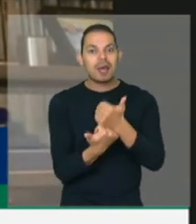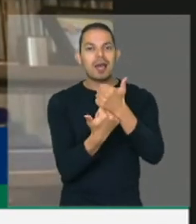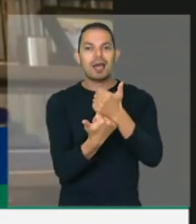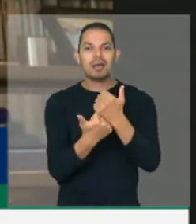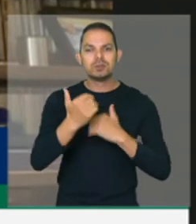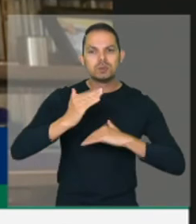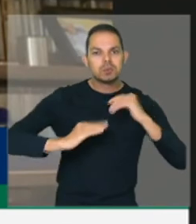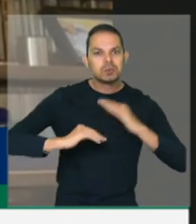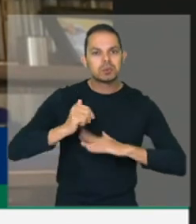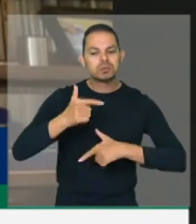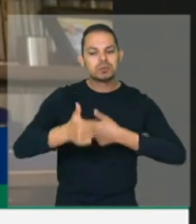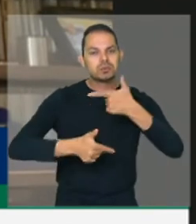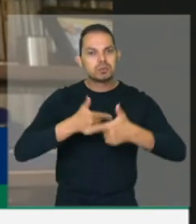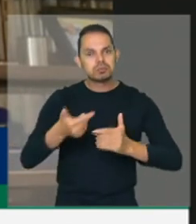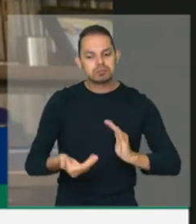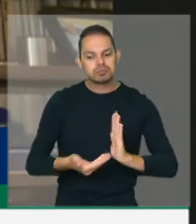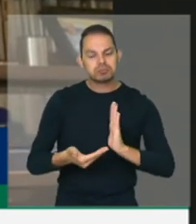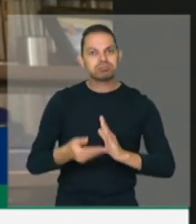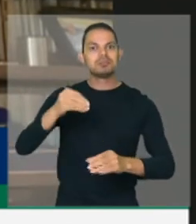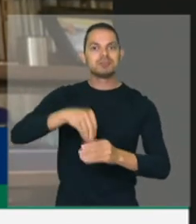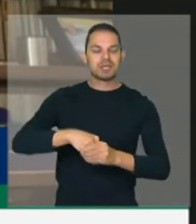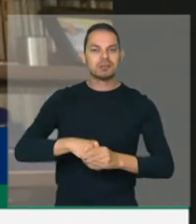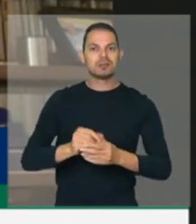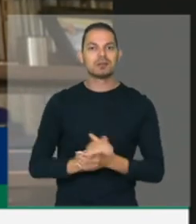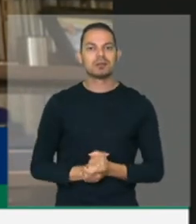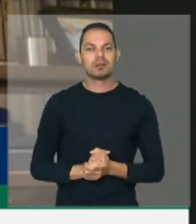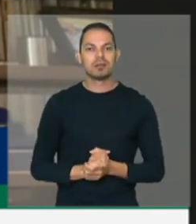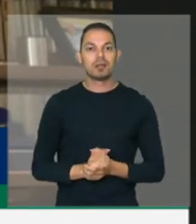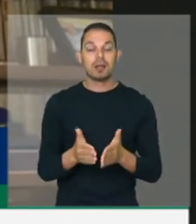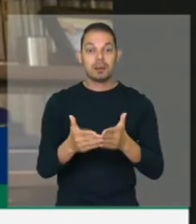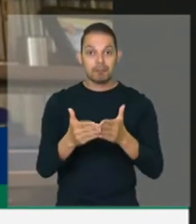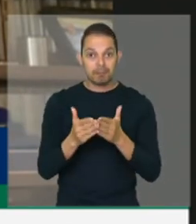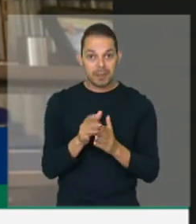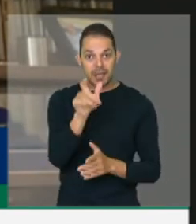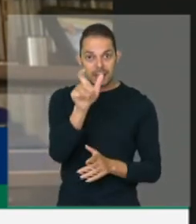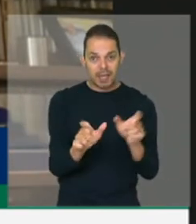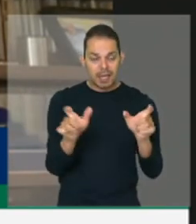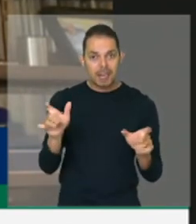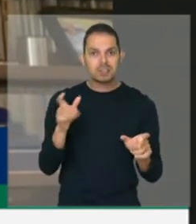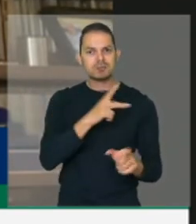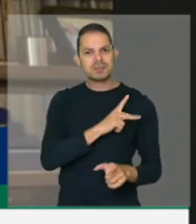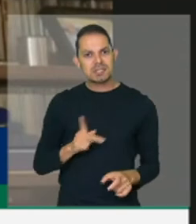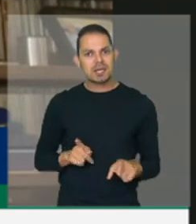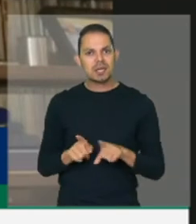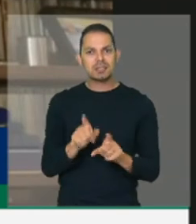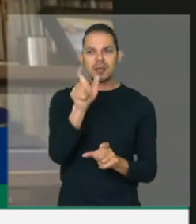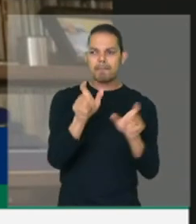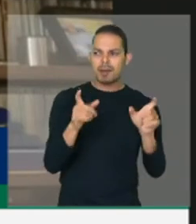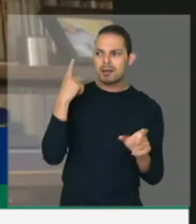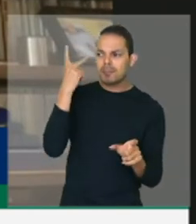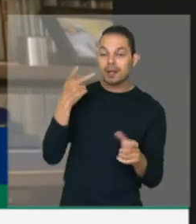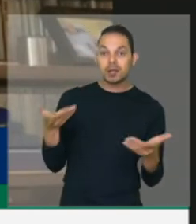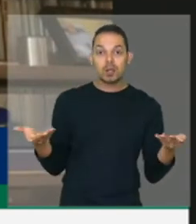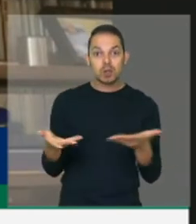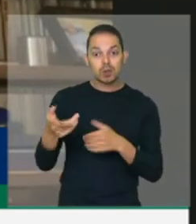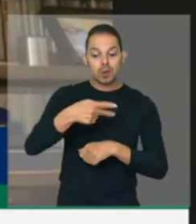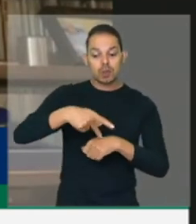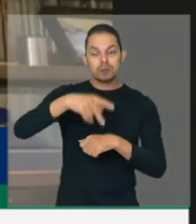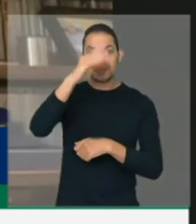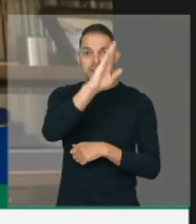ação dentro do parlamento brasileiro. Penso, senhor presidente, senhoras e senhores parlamentares, que o país hoje,